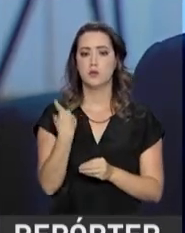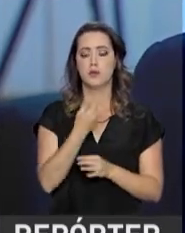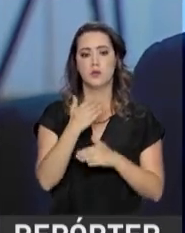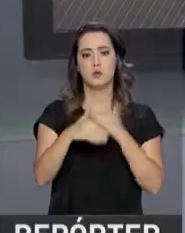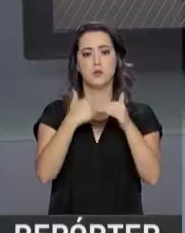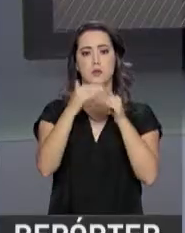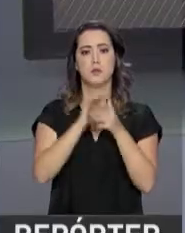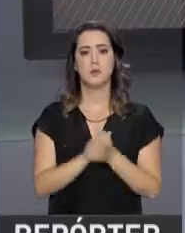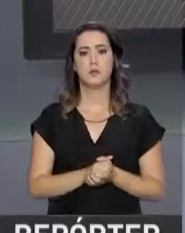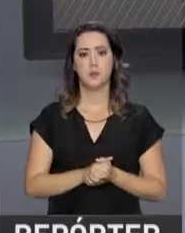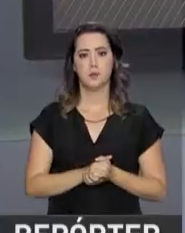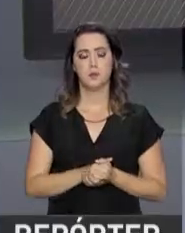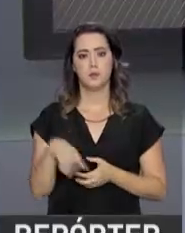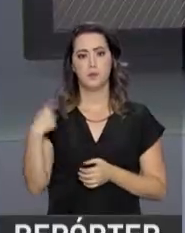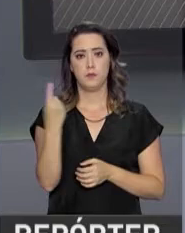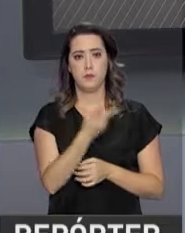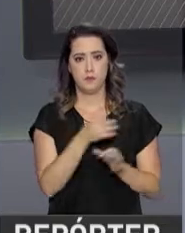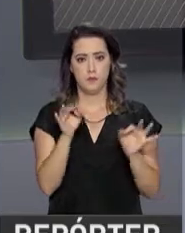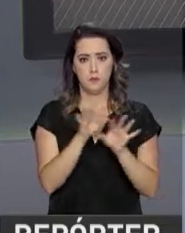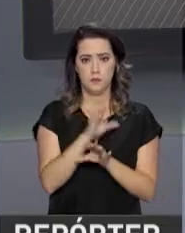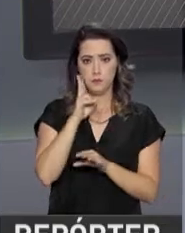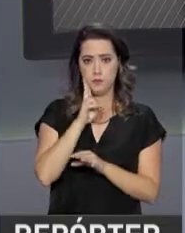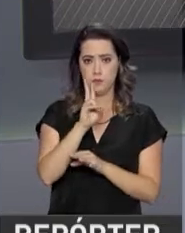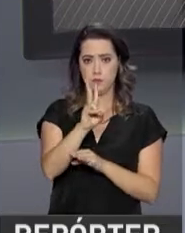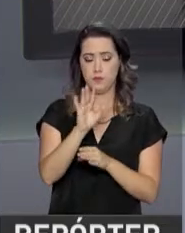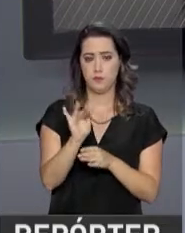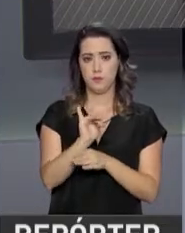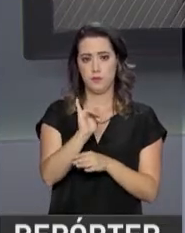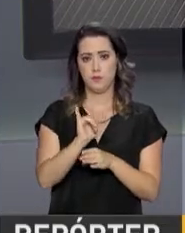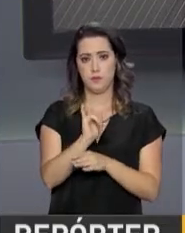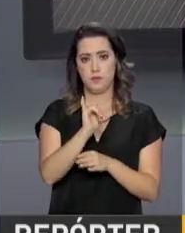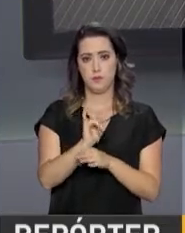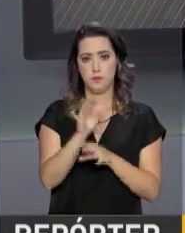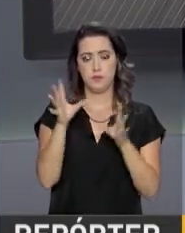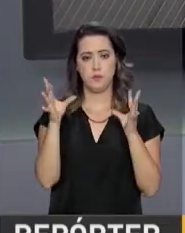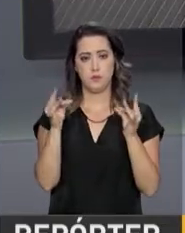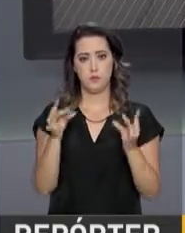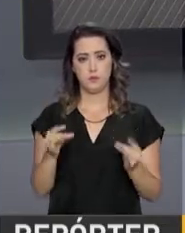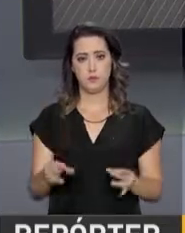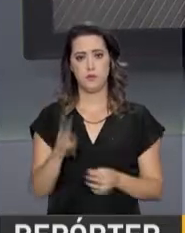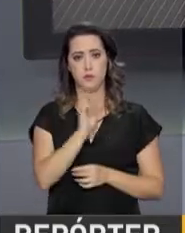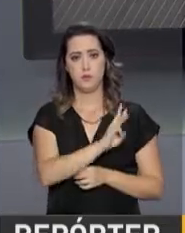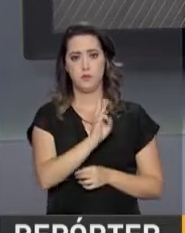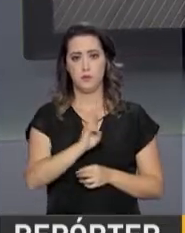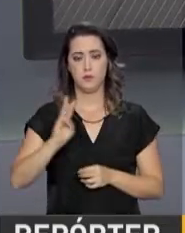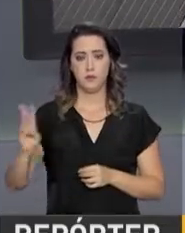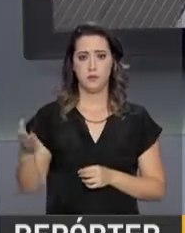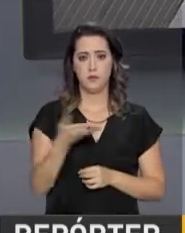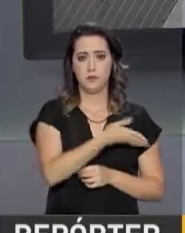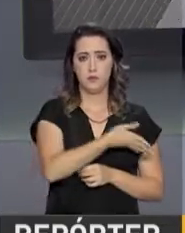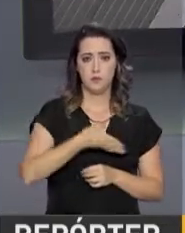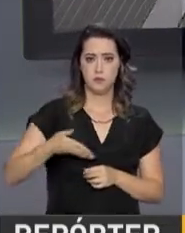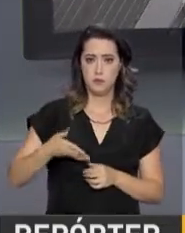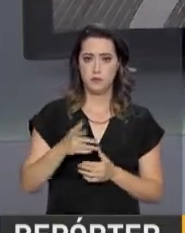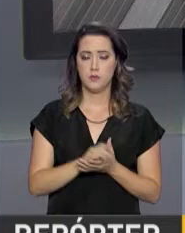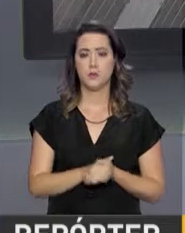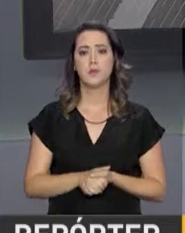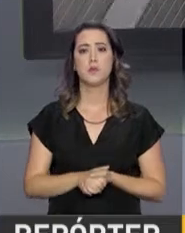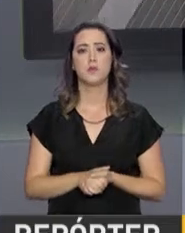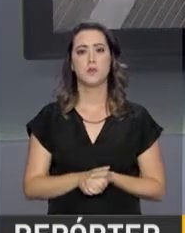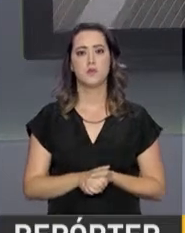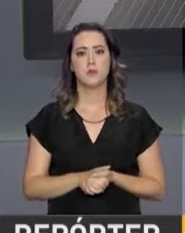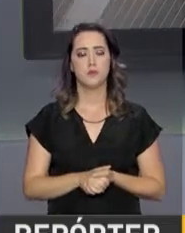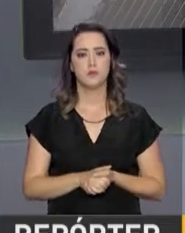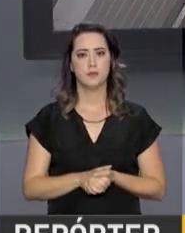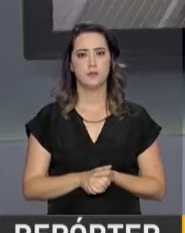crescimento nós ficamos por aqui você pode rever as reportagens no youtube e toda a nossa programação também está na página da